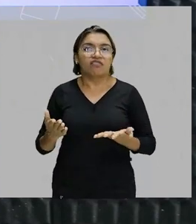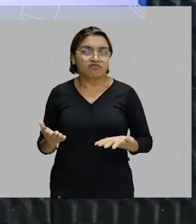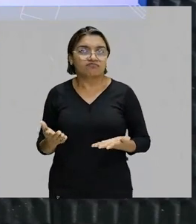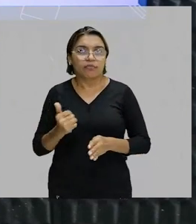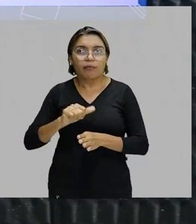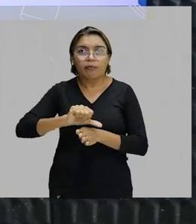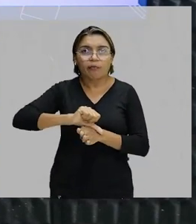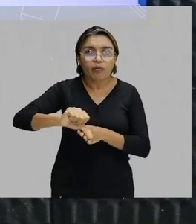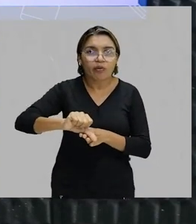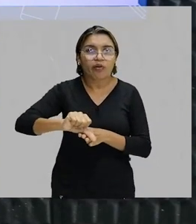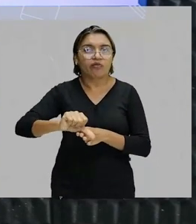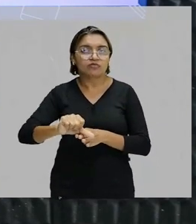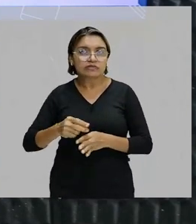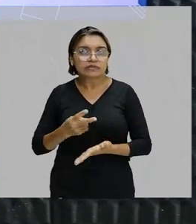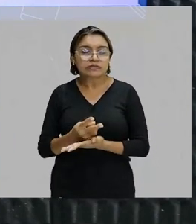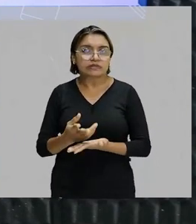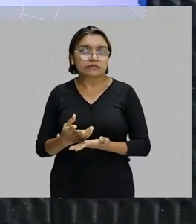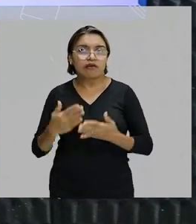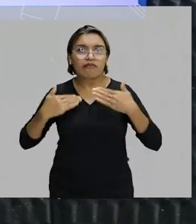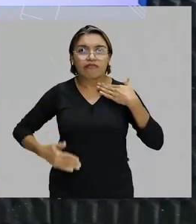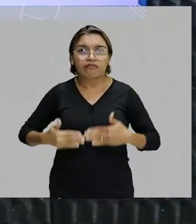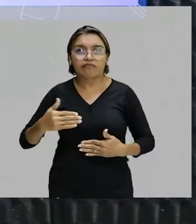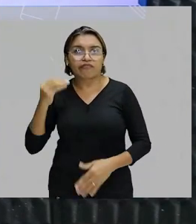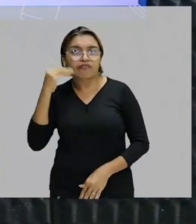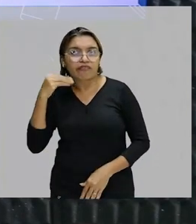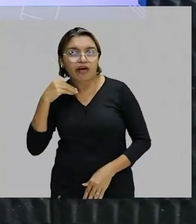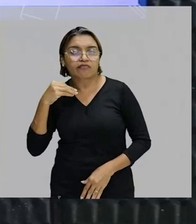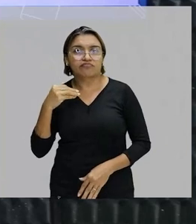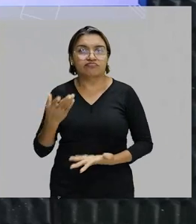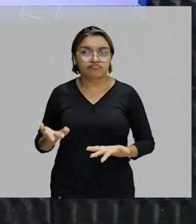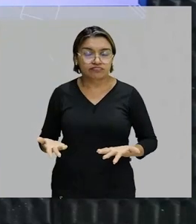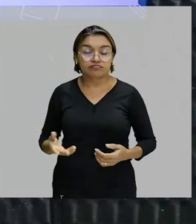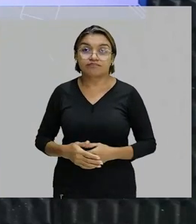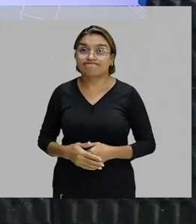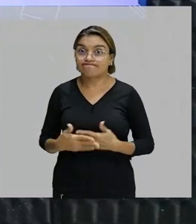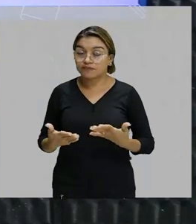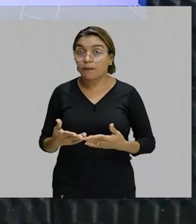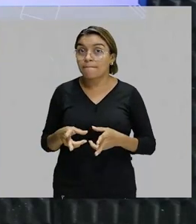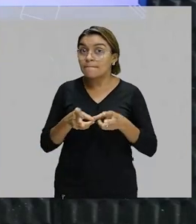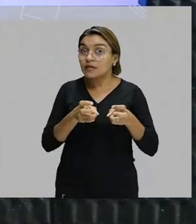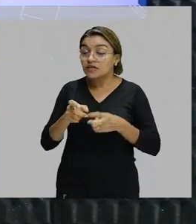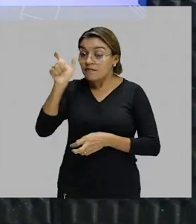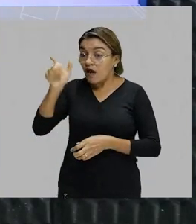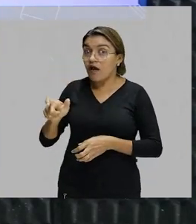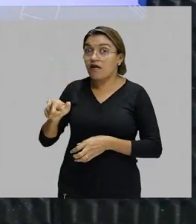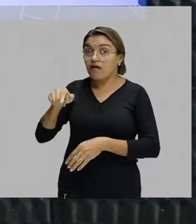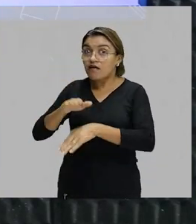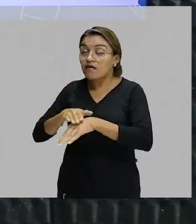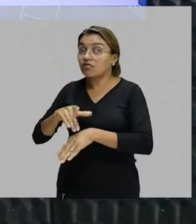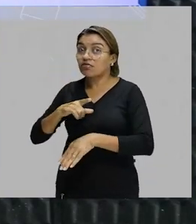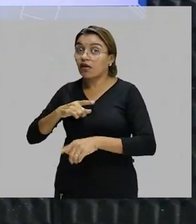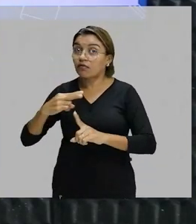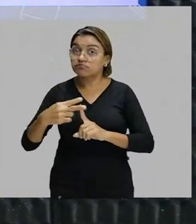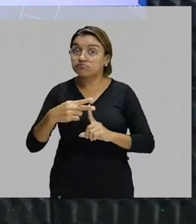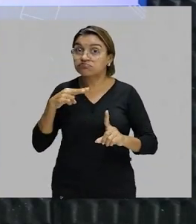Morais ainda é degenerado fisicamente fraco portanto então perceba aí que gubin ele tem uma vertente